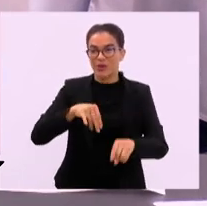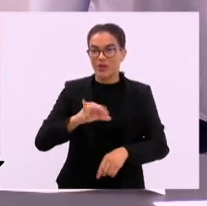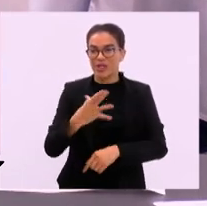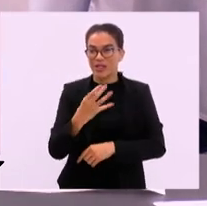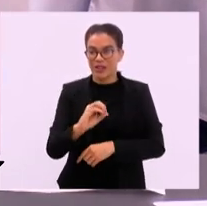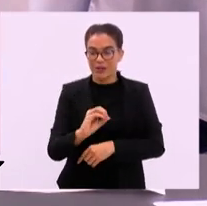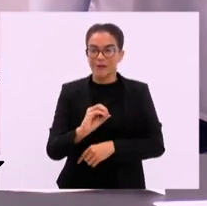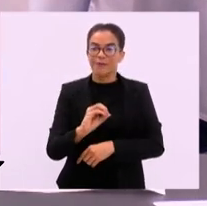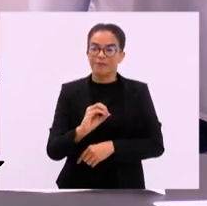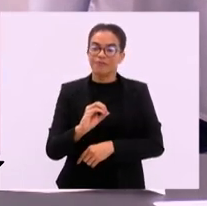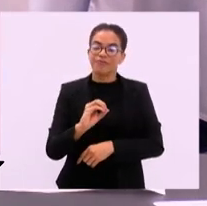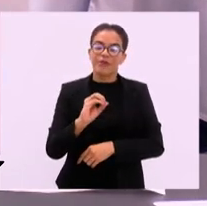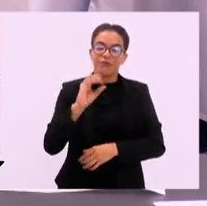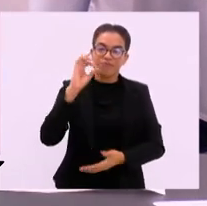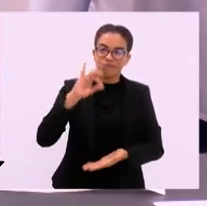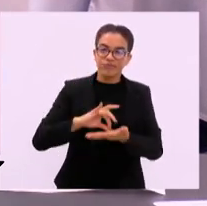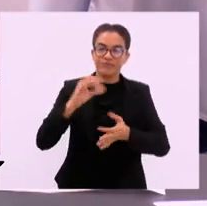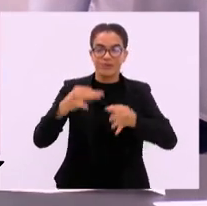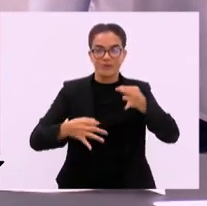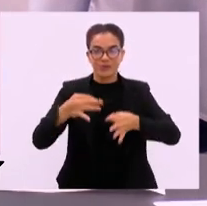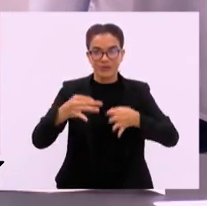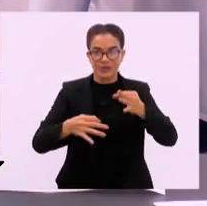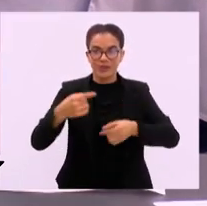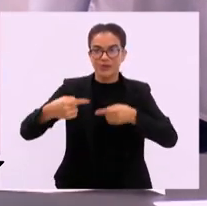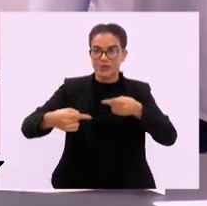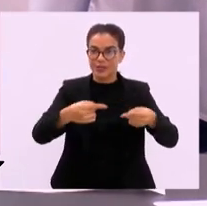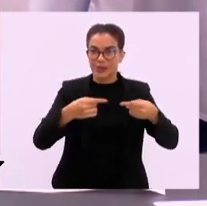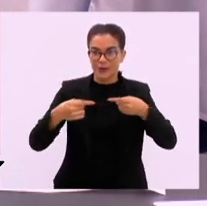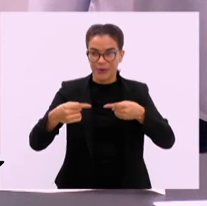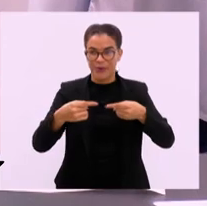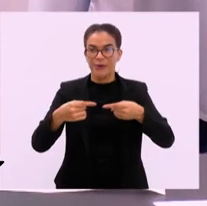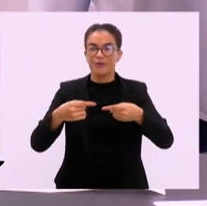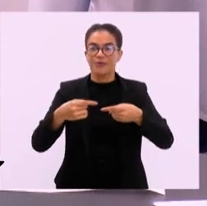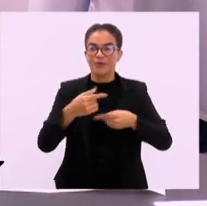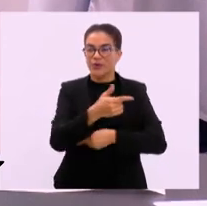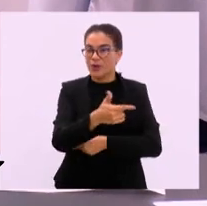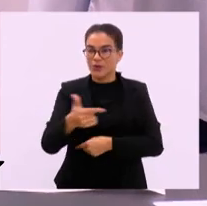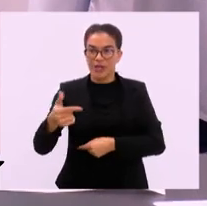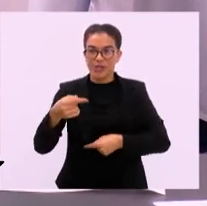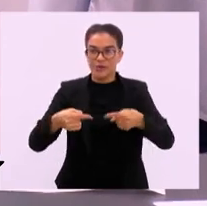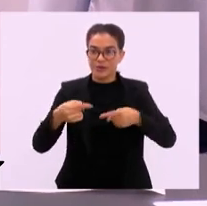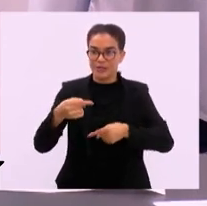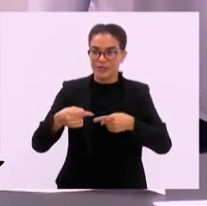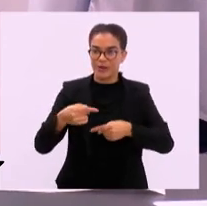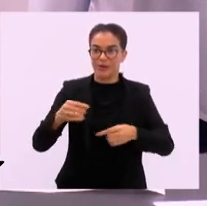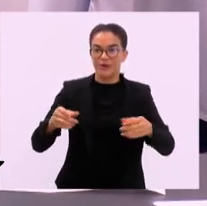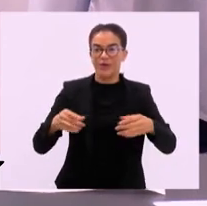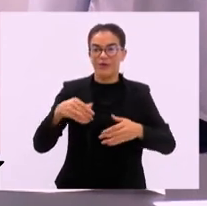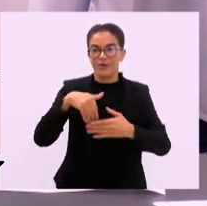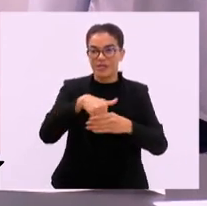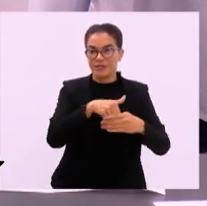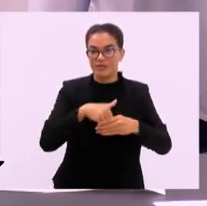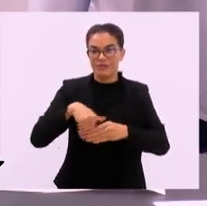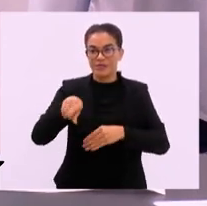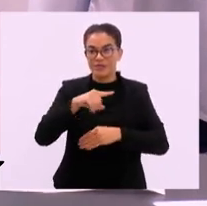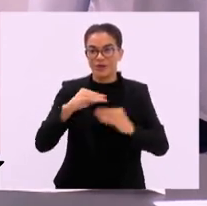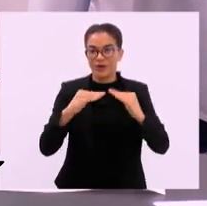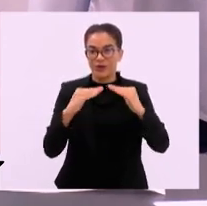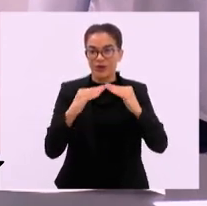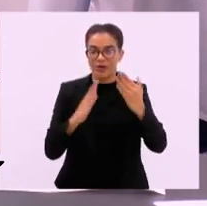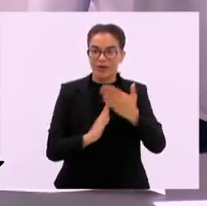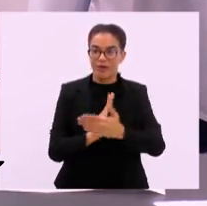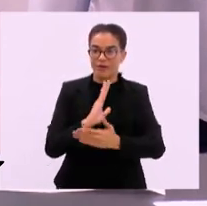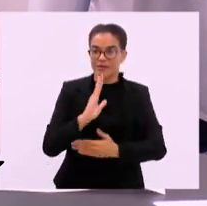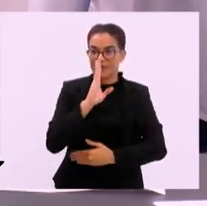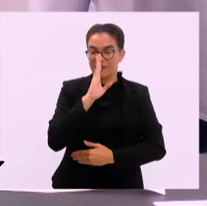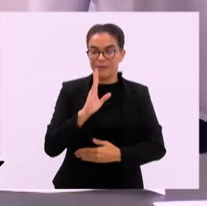O parecer é pela juridicidade. Em discussão, não havia quem queira discutir. Em votação, os senhores que aprovam, permaneçam como